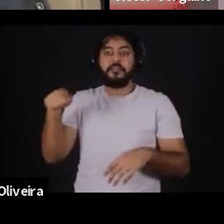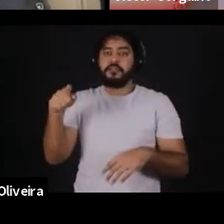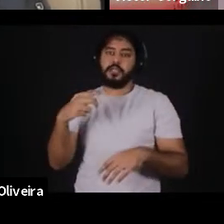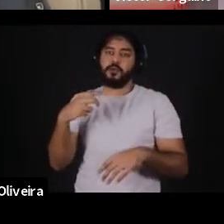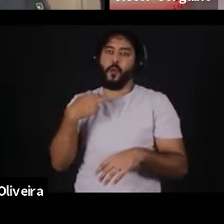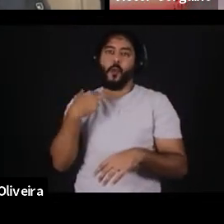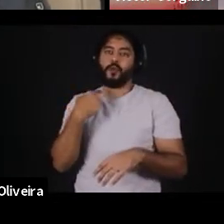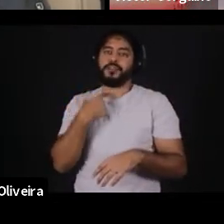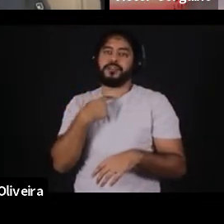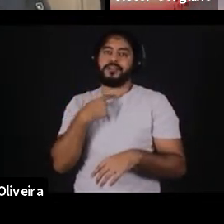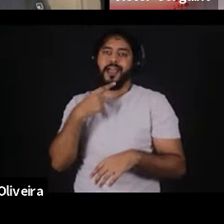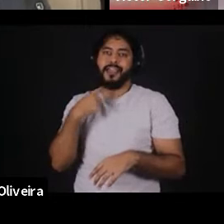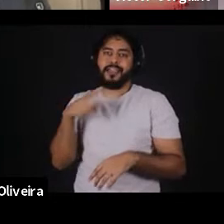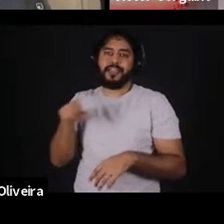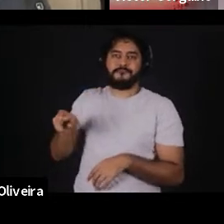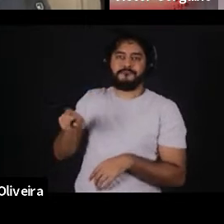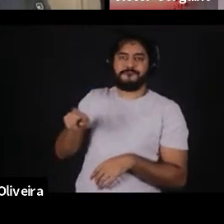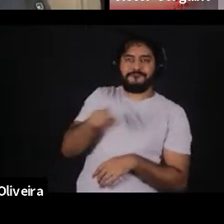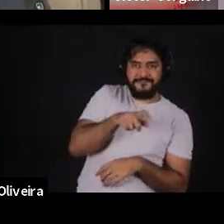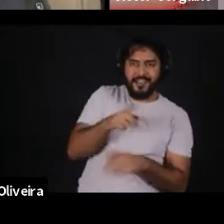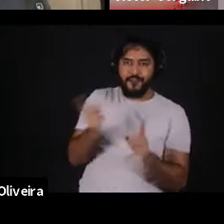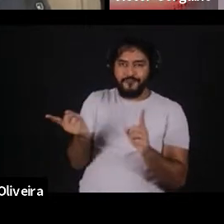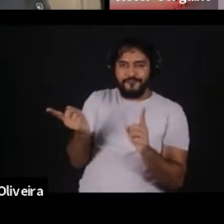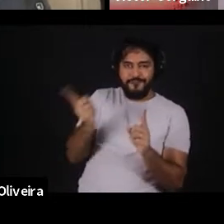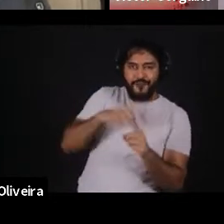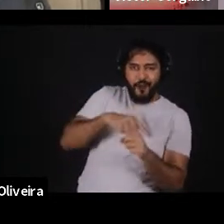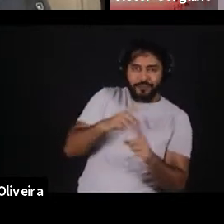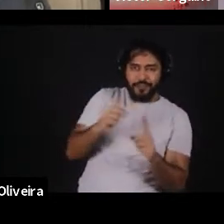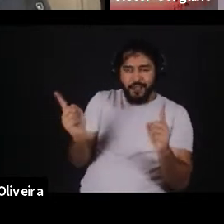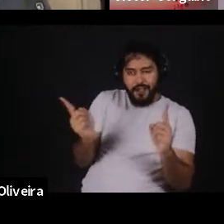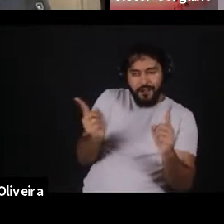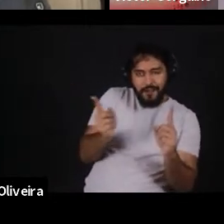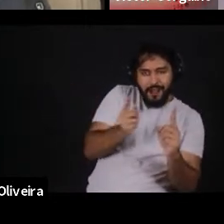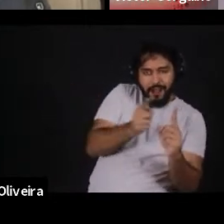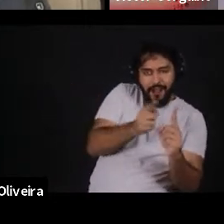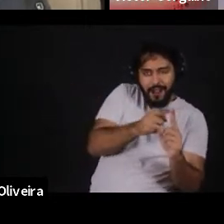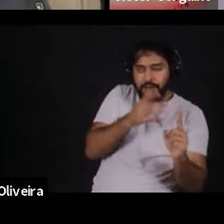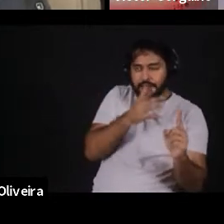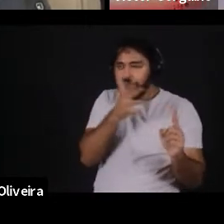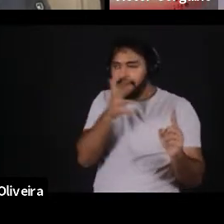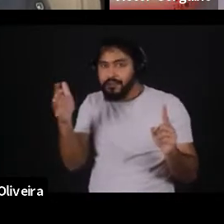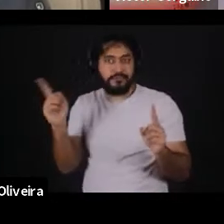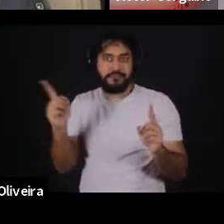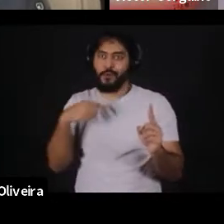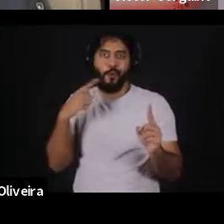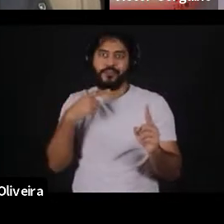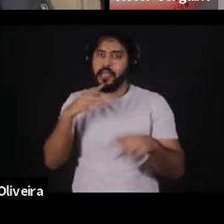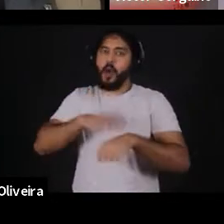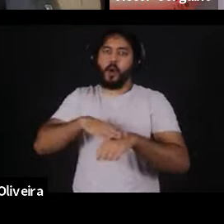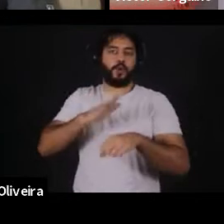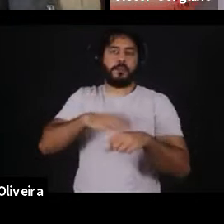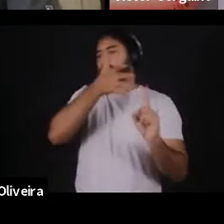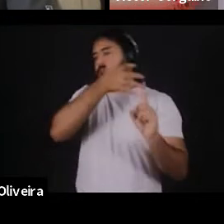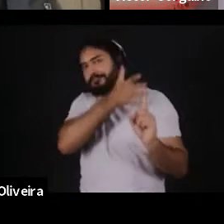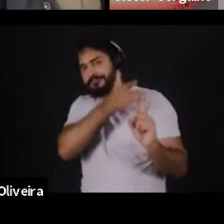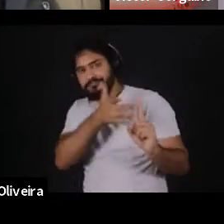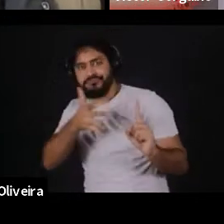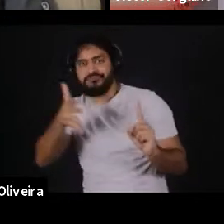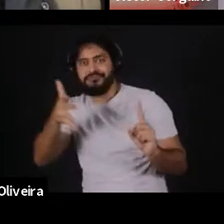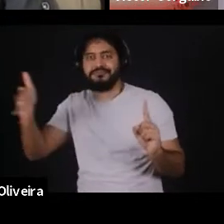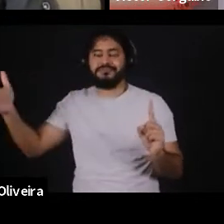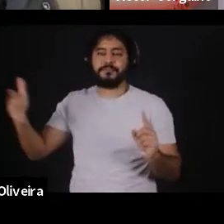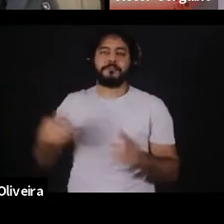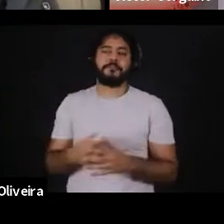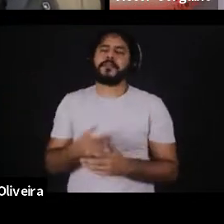inteiro. E tem uma coisa que a Yaki fez a roupa, que ela tava falando sobre uma ideia. Ela falou assim: ah, a gente podia, toda vez que a